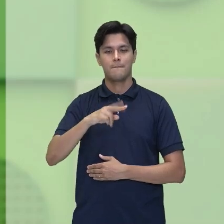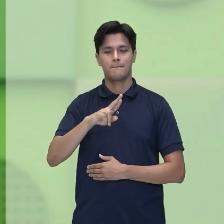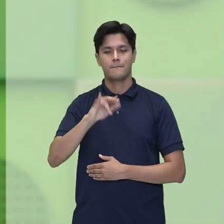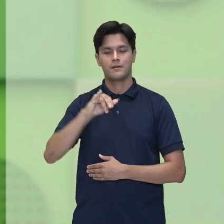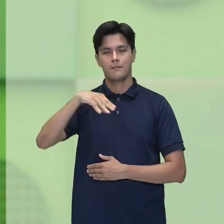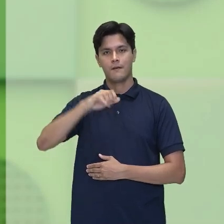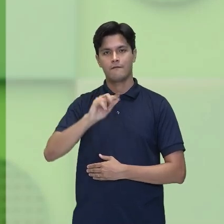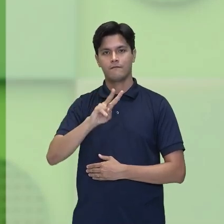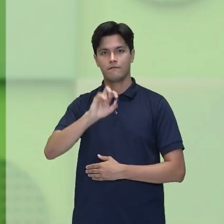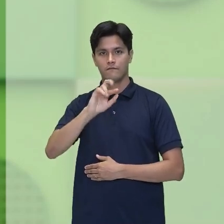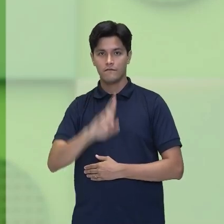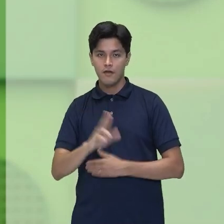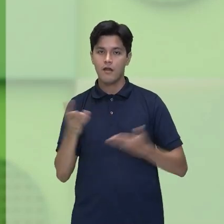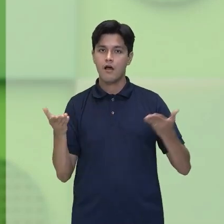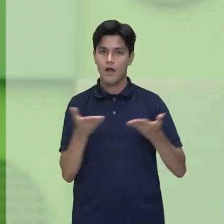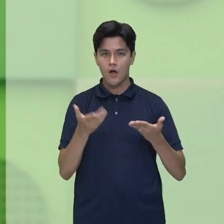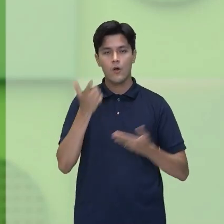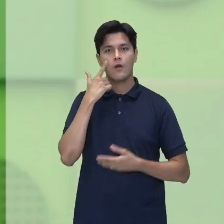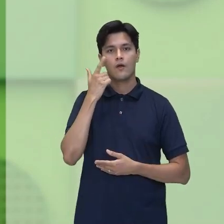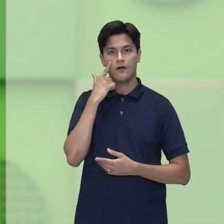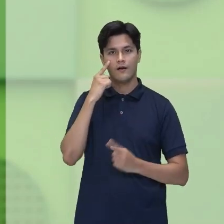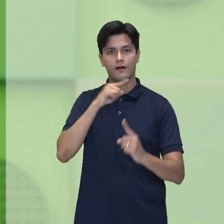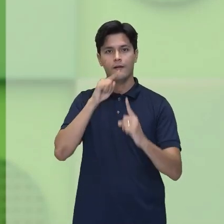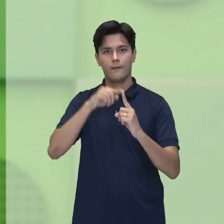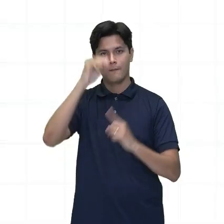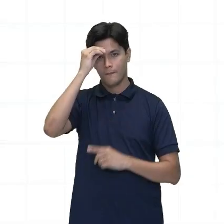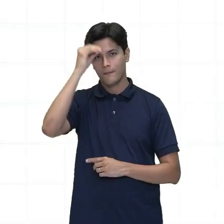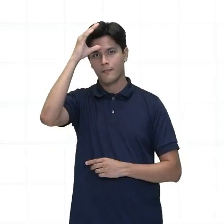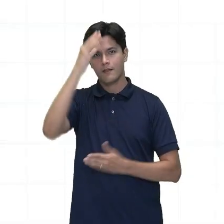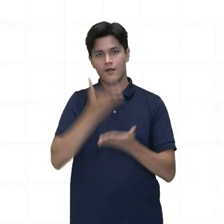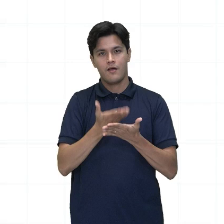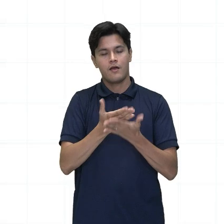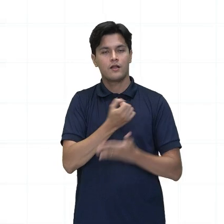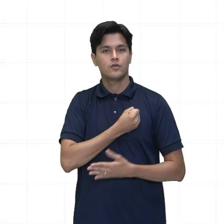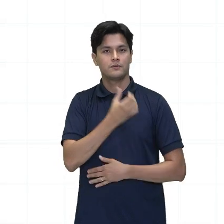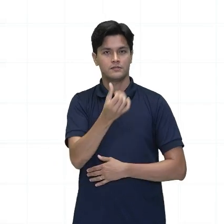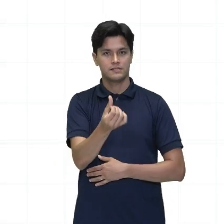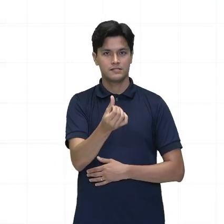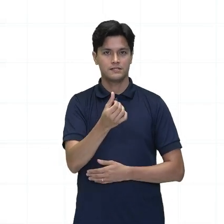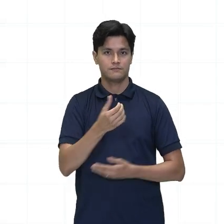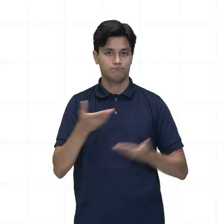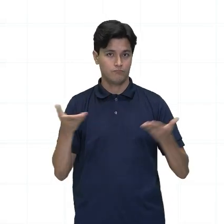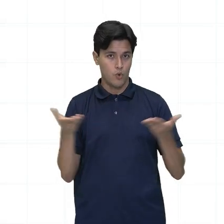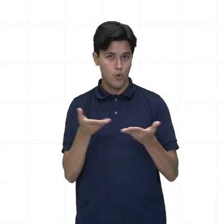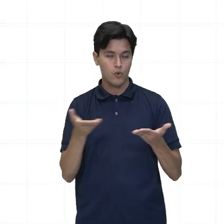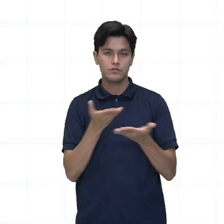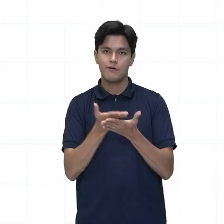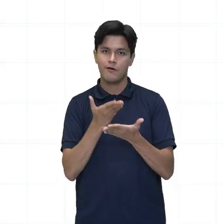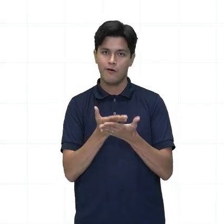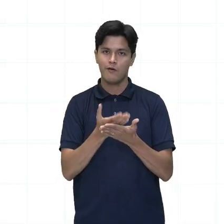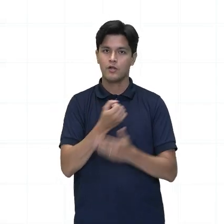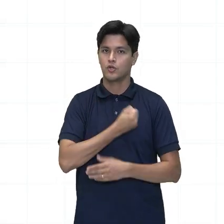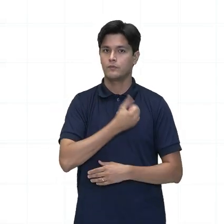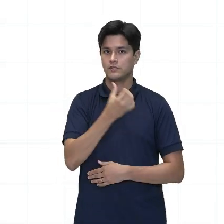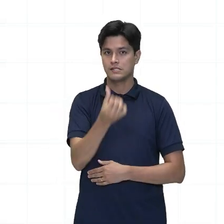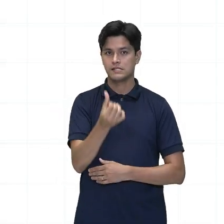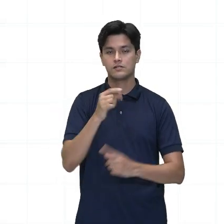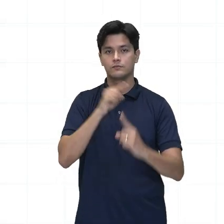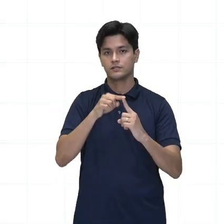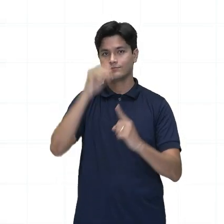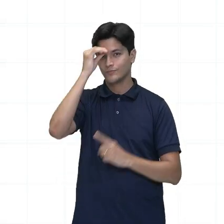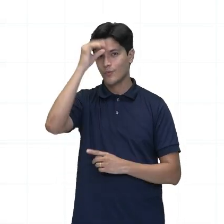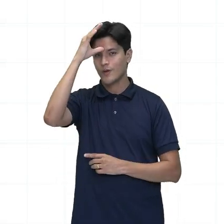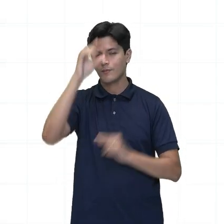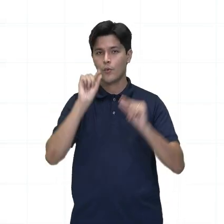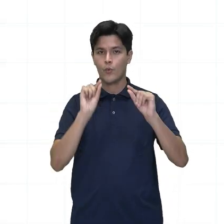ver qual é o objeto de conhecimento da nossa aula de número 6. Na nossa aula de número 6, objeto de conhecimento,